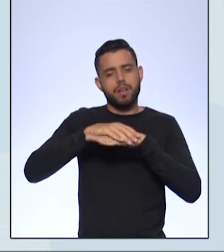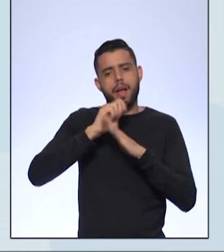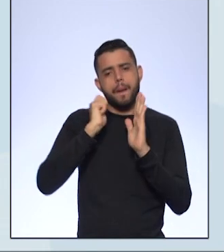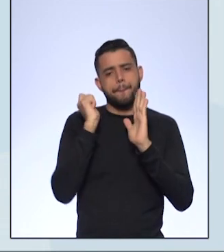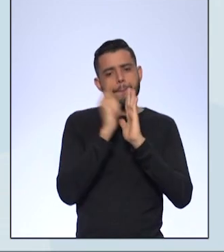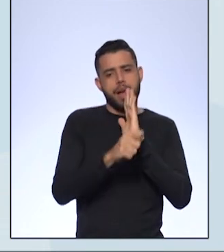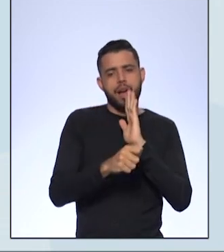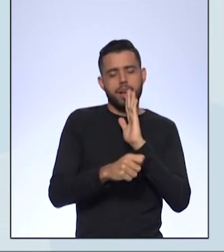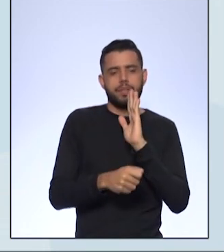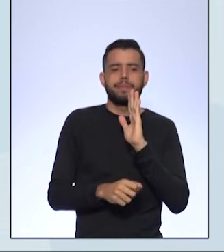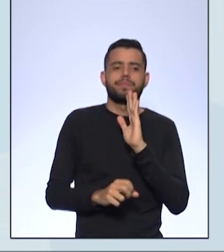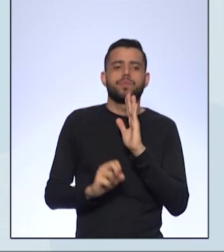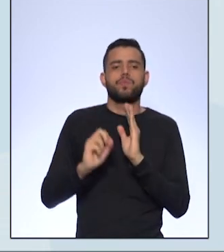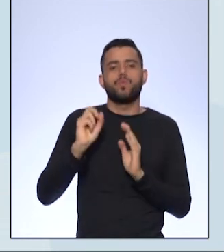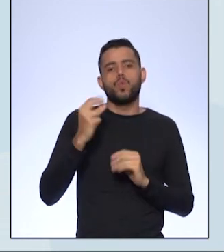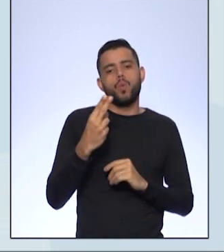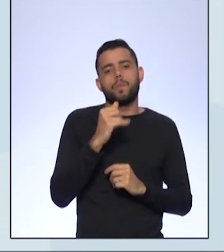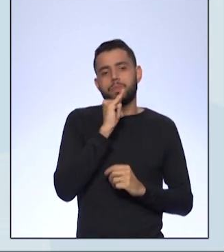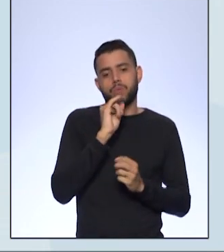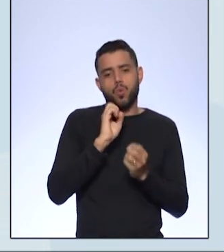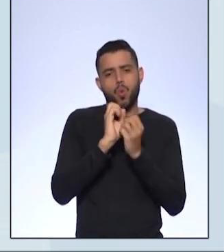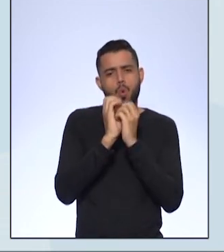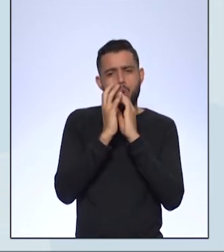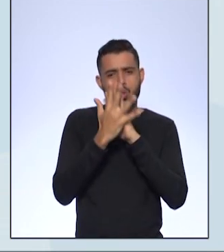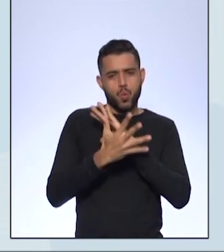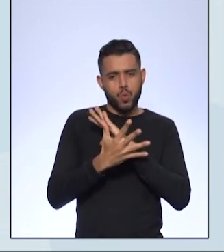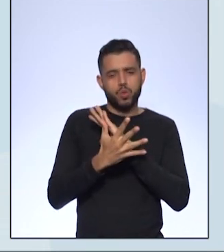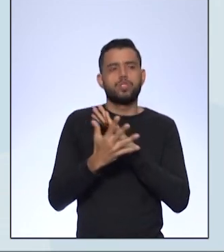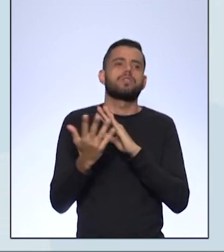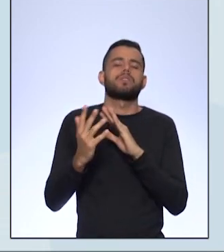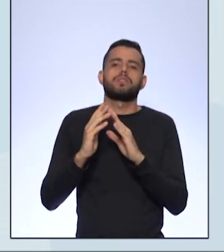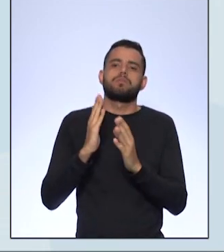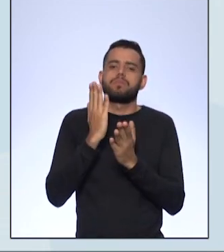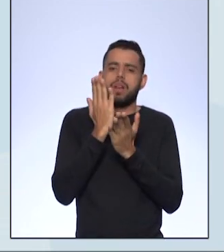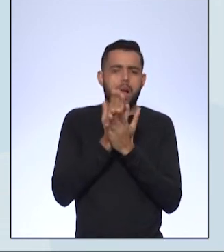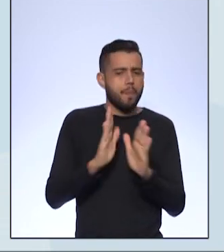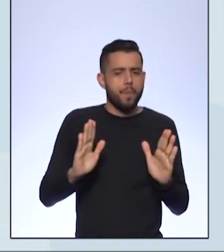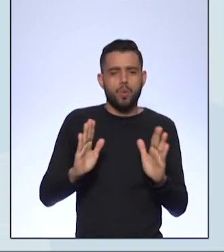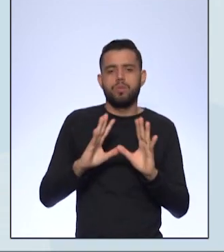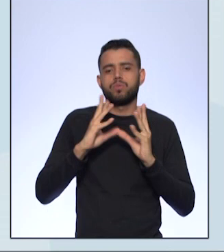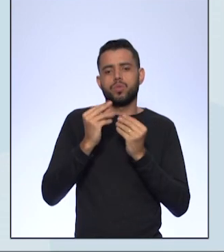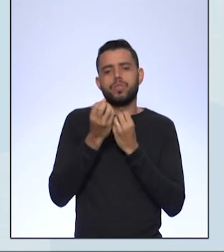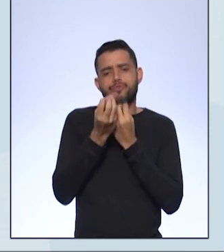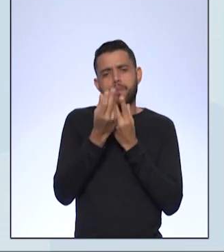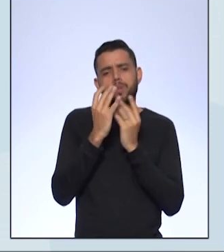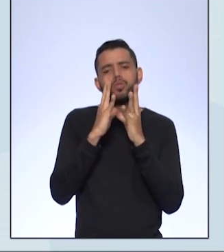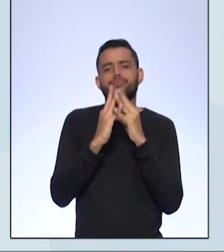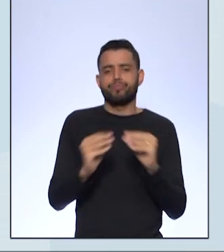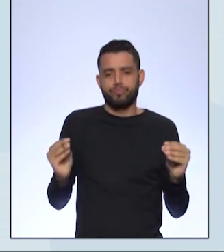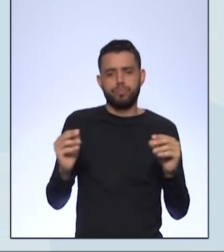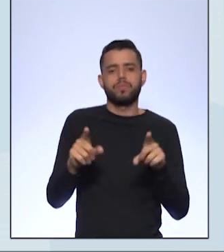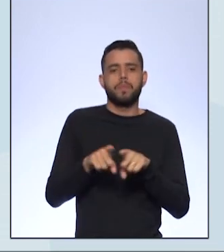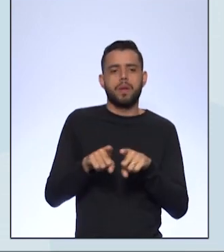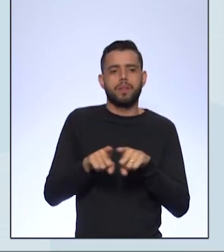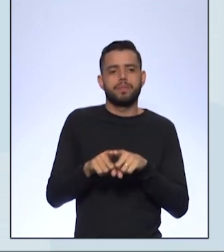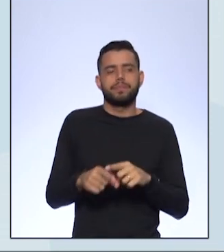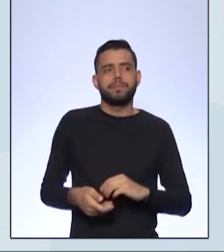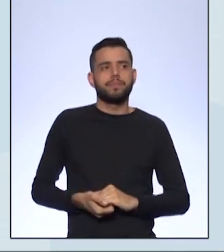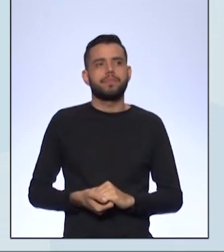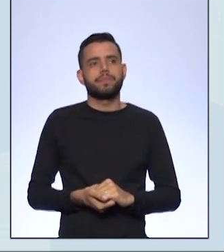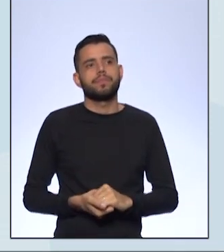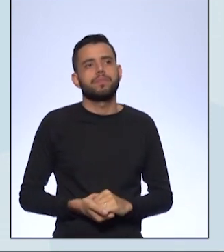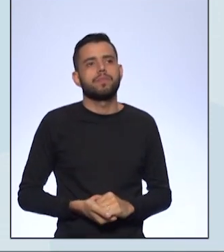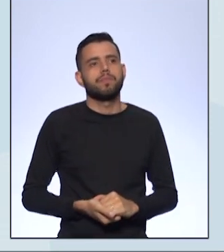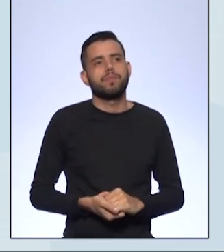exemplo, do falecido Orkut, que a rede social acabe e todas as informações que estavam nela também vão embora. E aí, o que acontece? Quando a